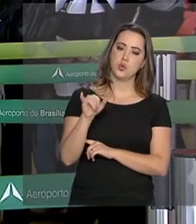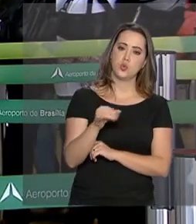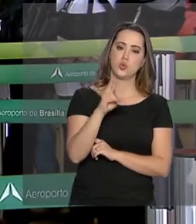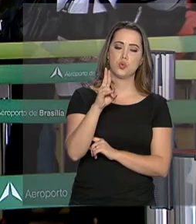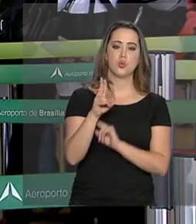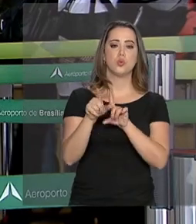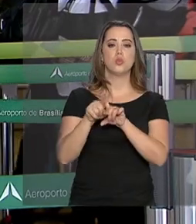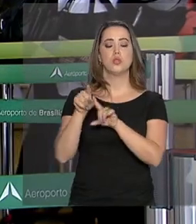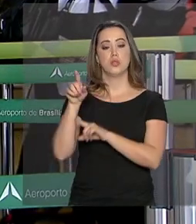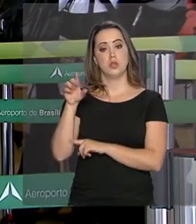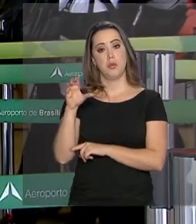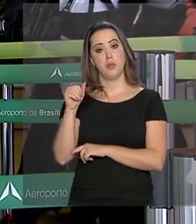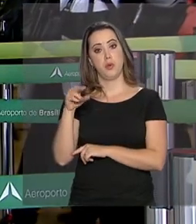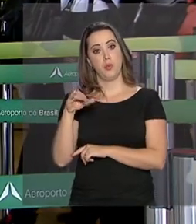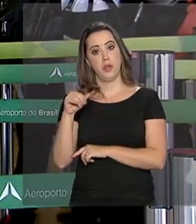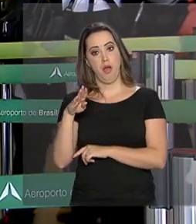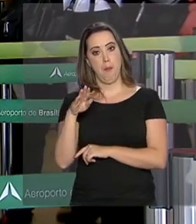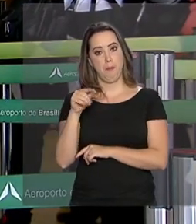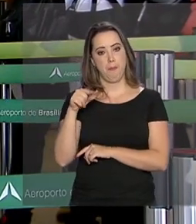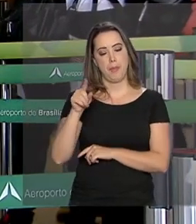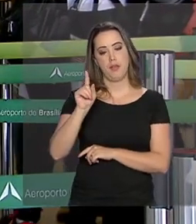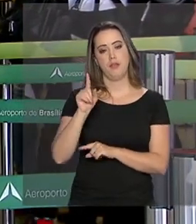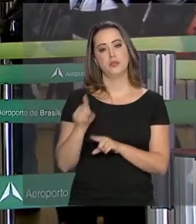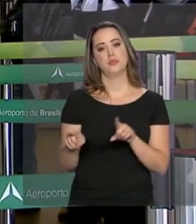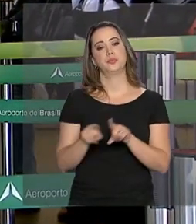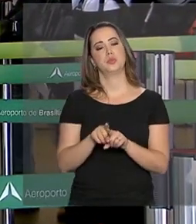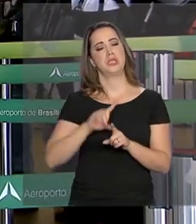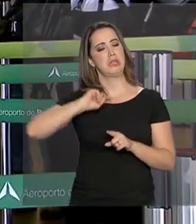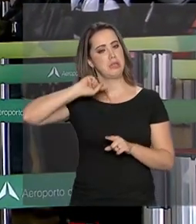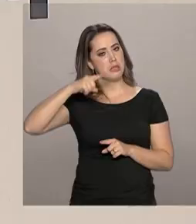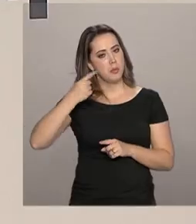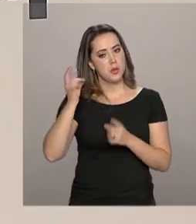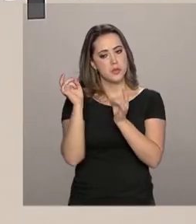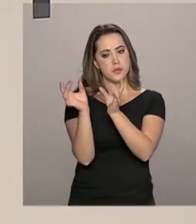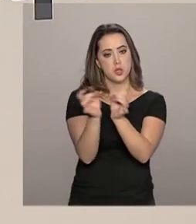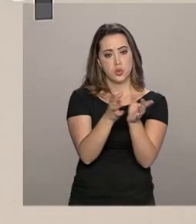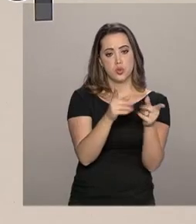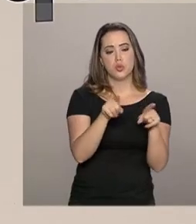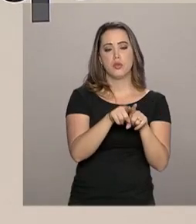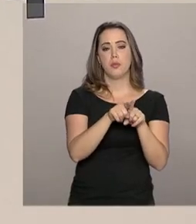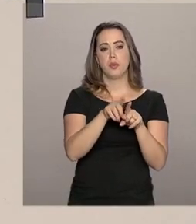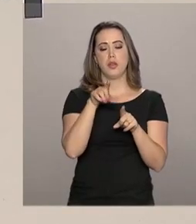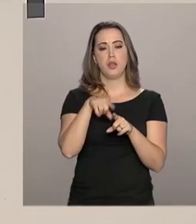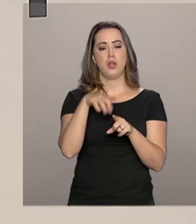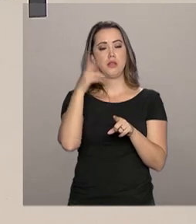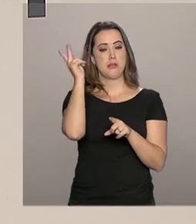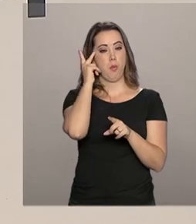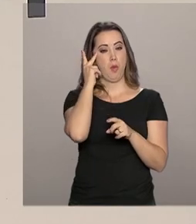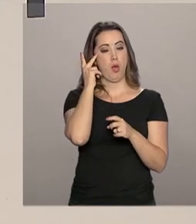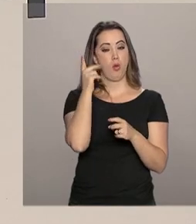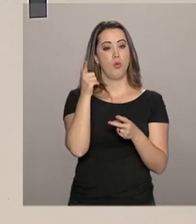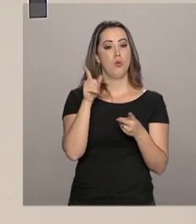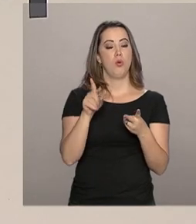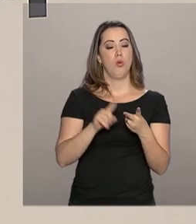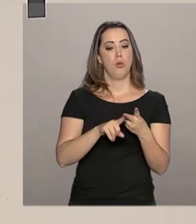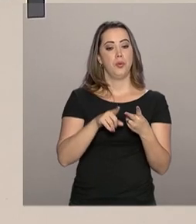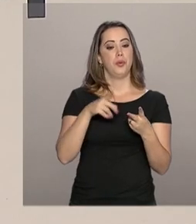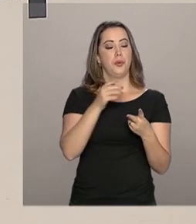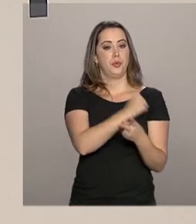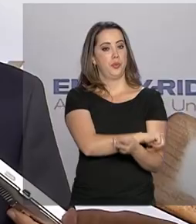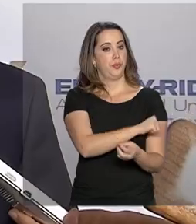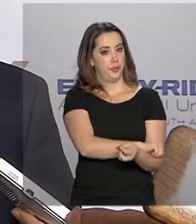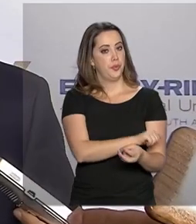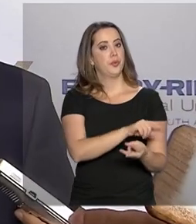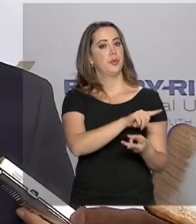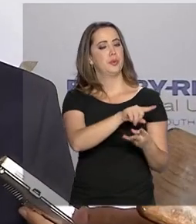no Centro-Oeste. Em seguida, devem ser concedidos à iniciativa privada os terminais de Congonhas, em São Paulo, e Santos Dumont, no Rio de